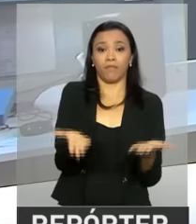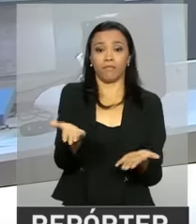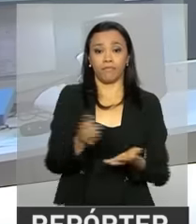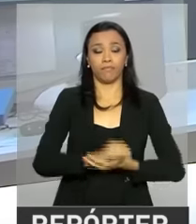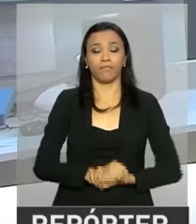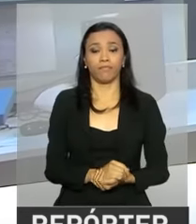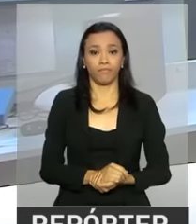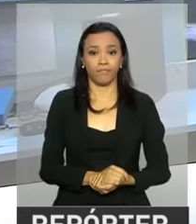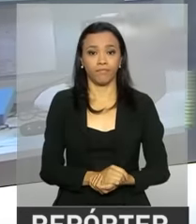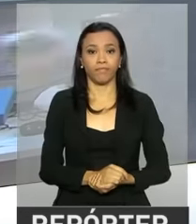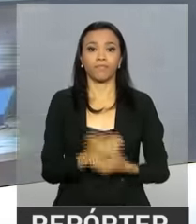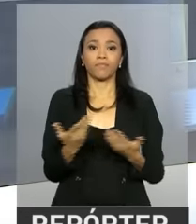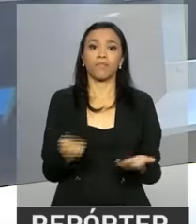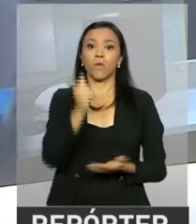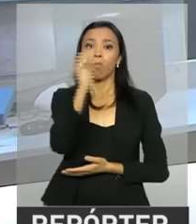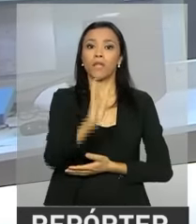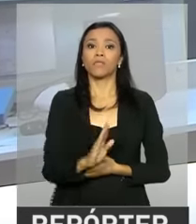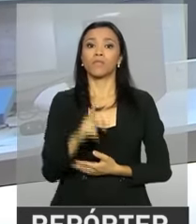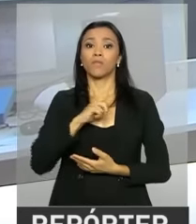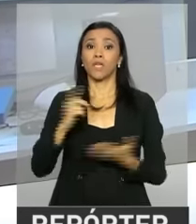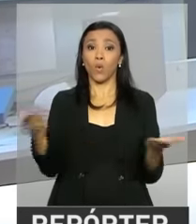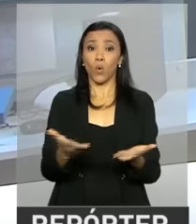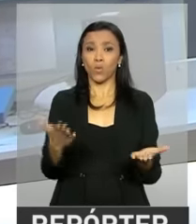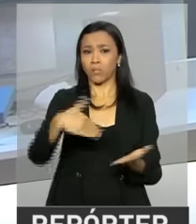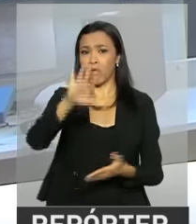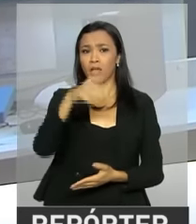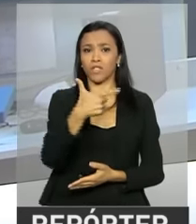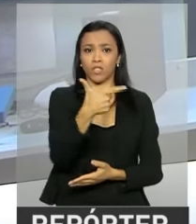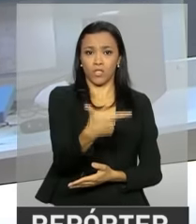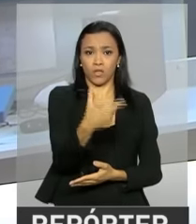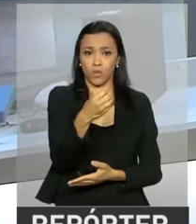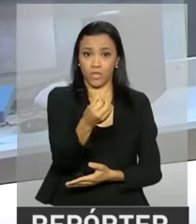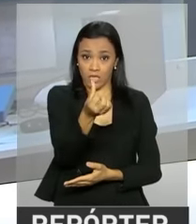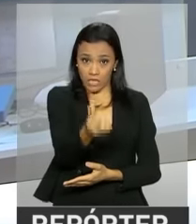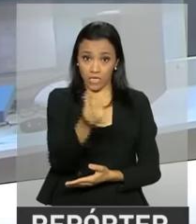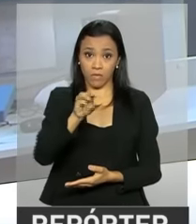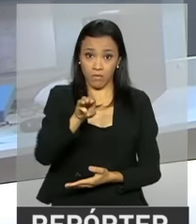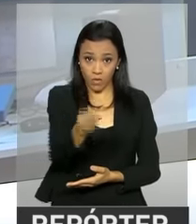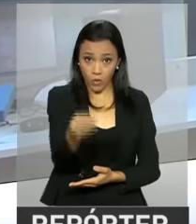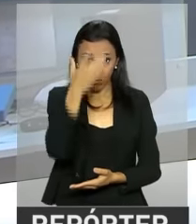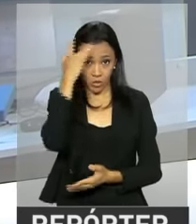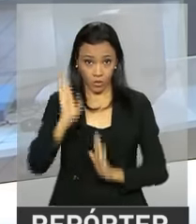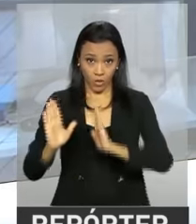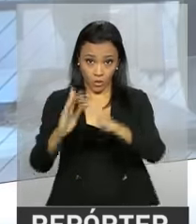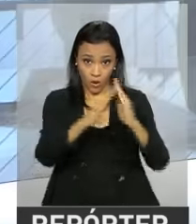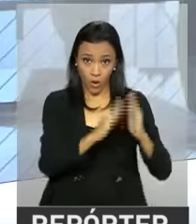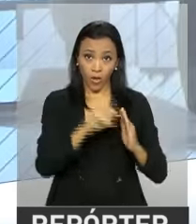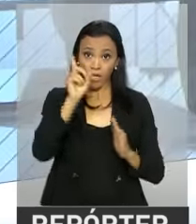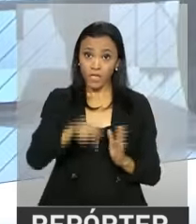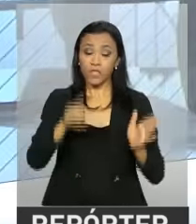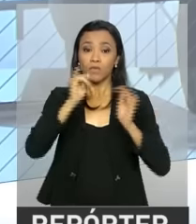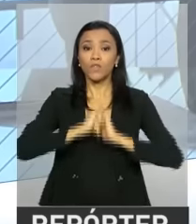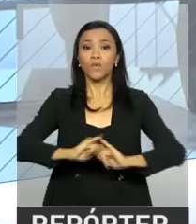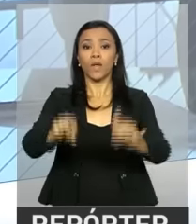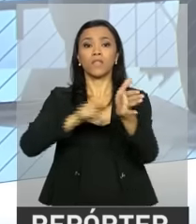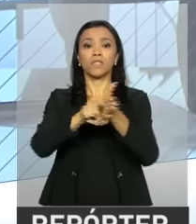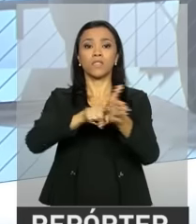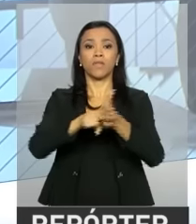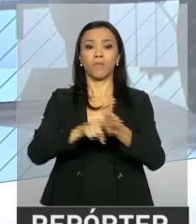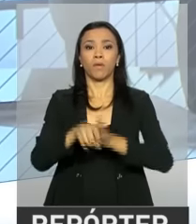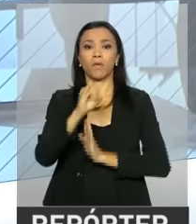patrimônio o Brasil tem hoje mais de 206 milhões habitantes os dados foram divulgados hoje pelo